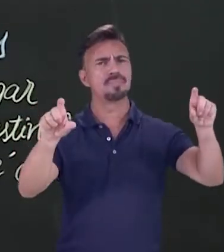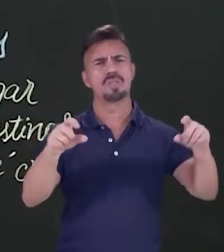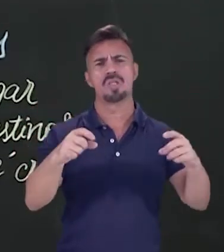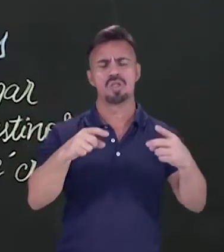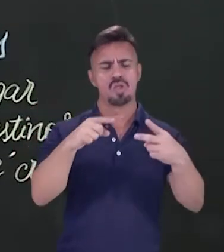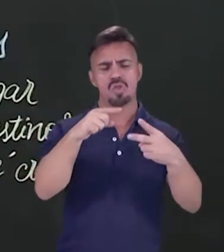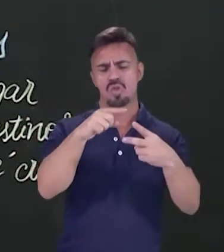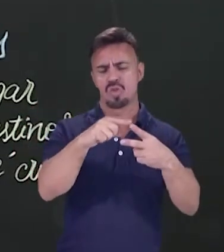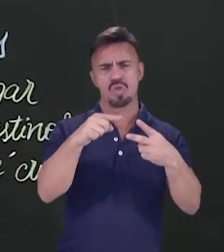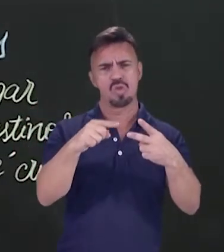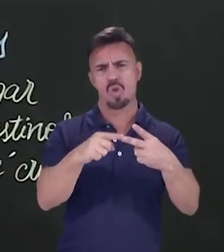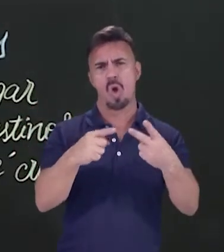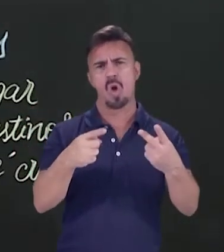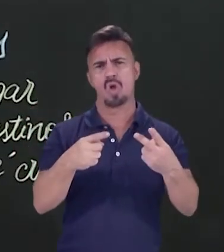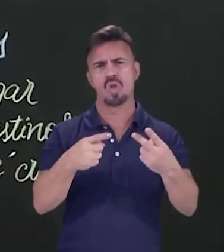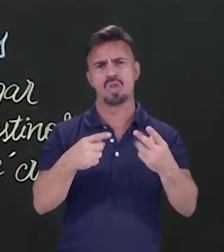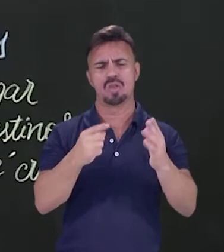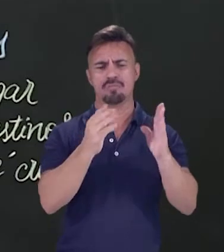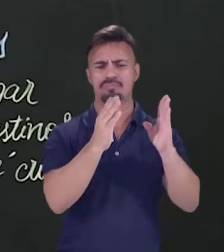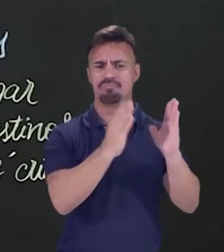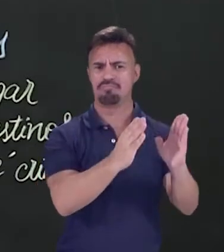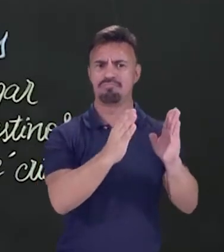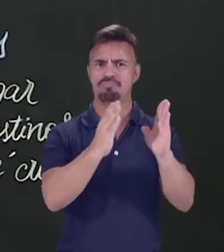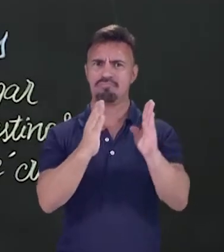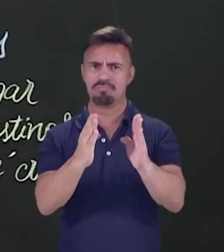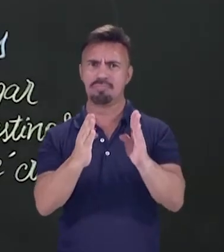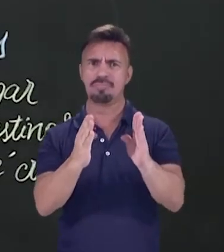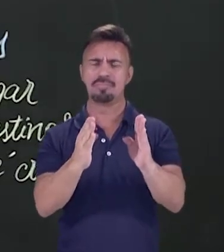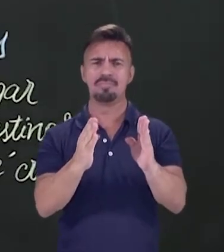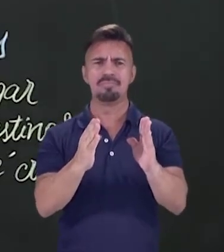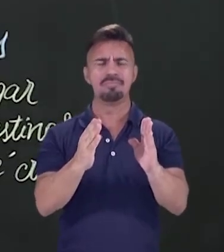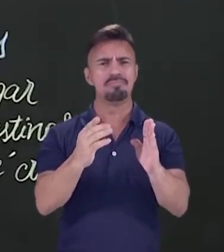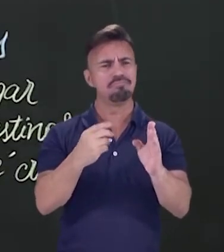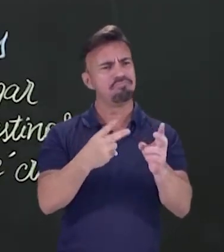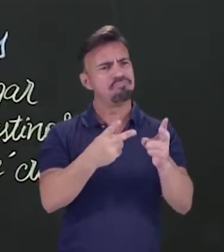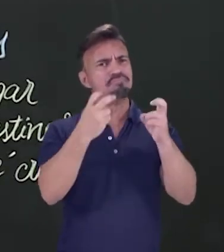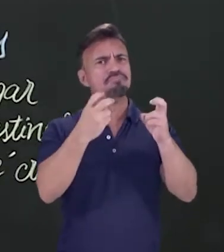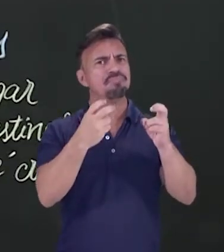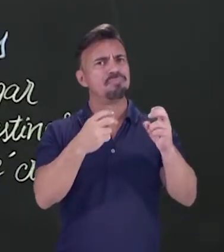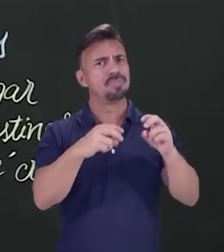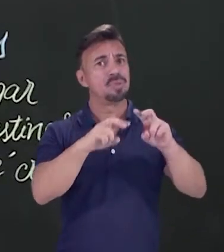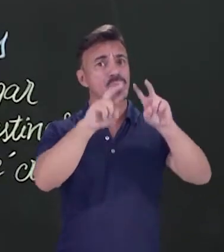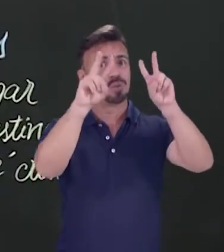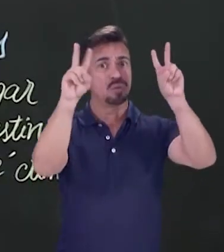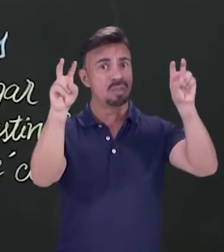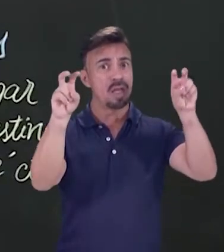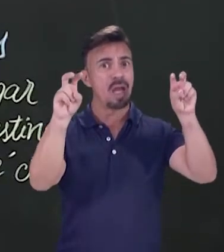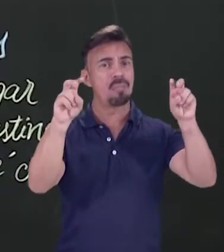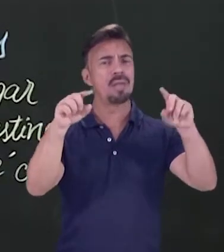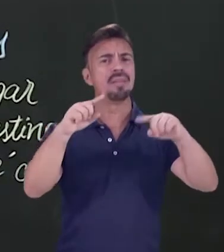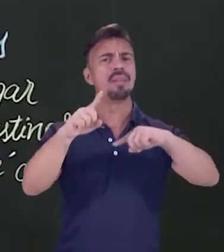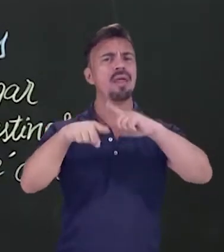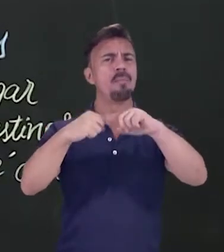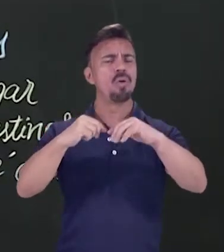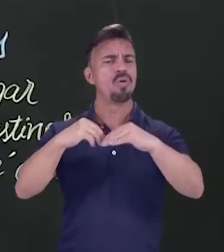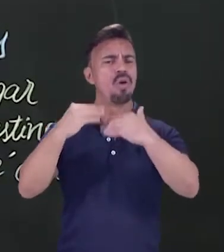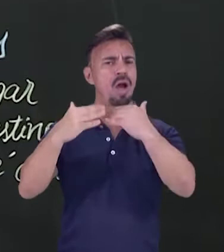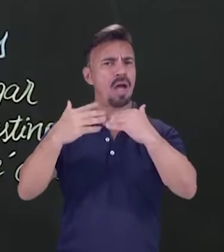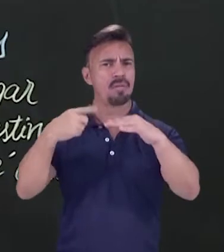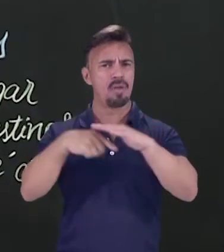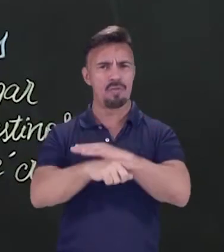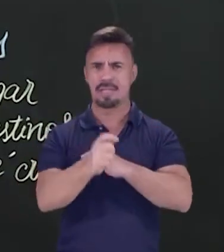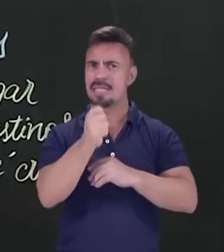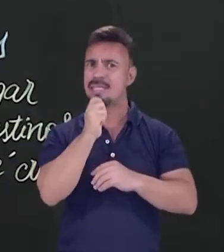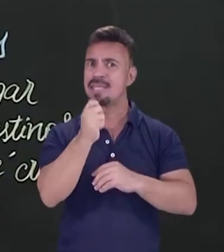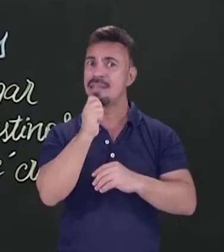de 2 ou 3 períodos, 4 períodos no máximo. Você já sinaliza alguns conteúdos que você vai colocar no seu desenvolvimento, mas sem